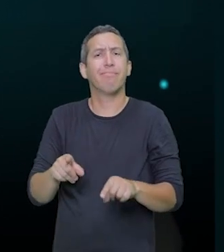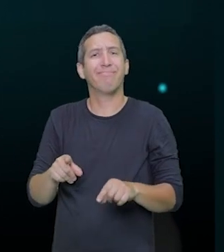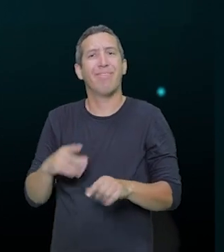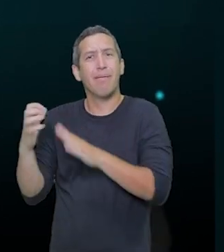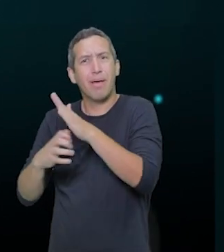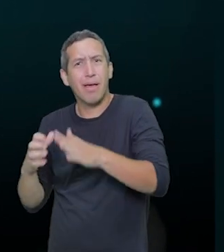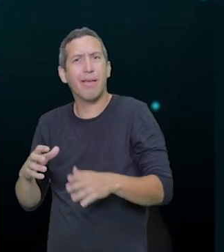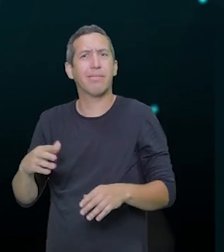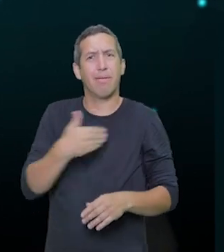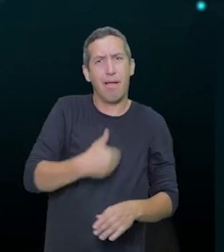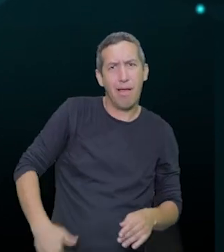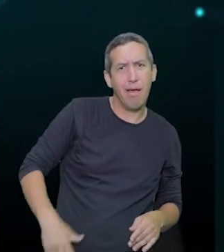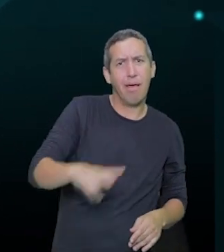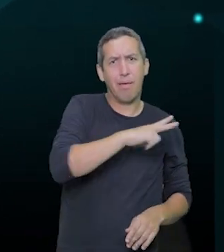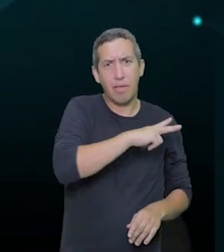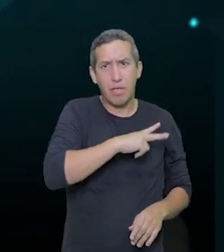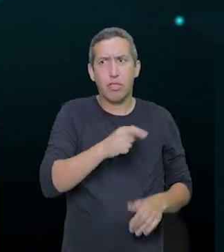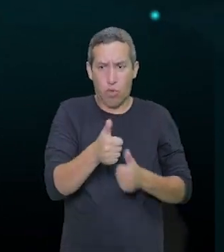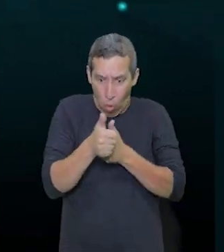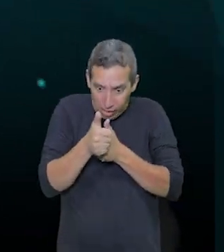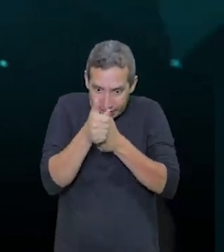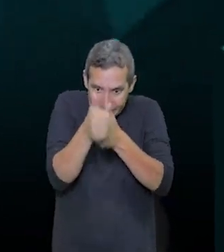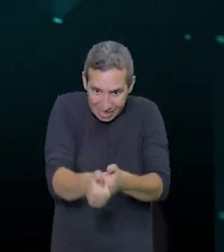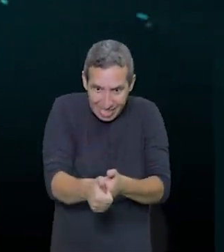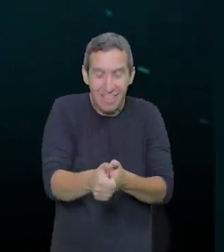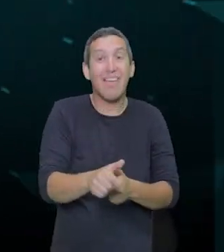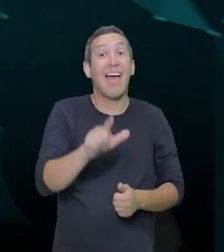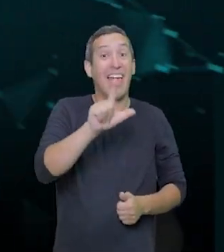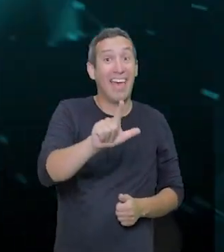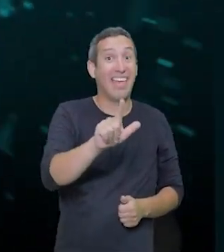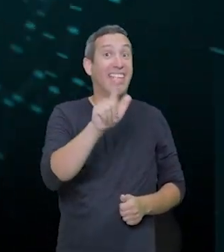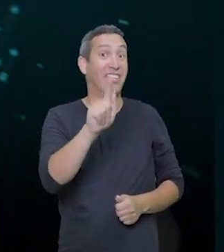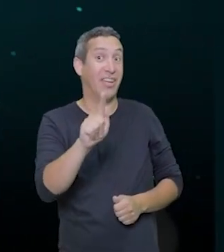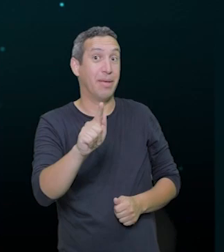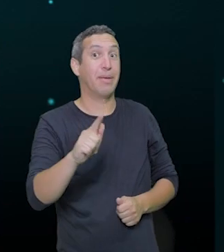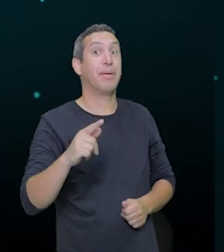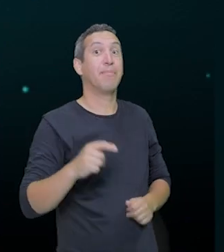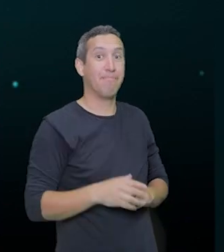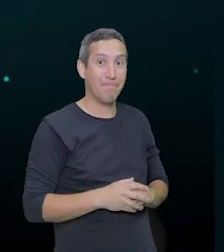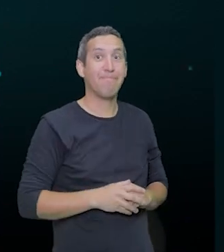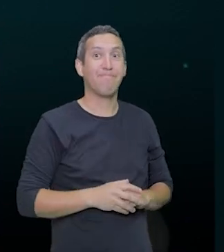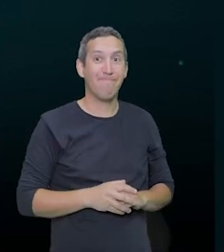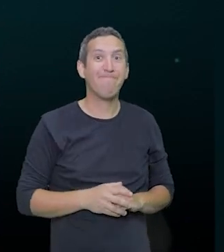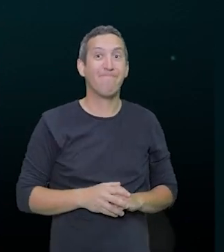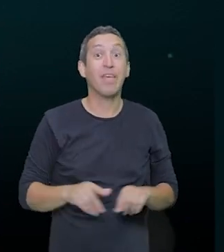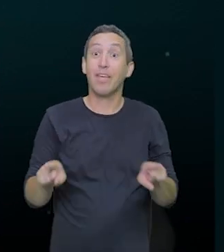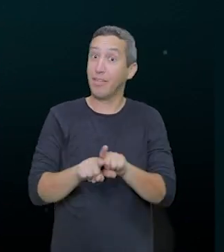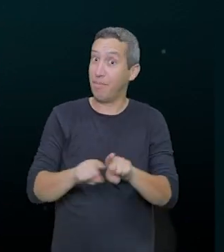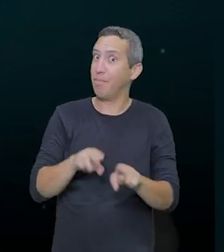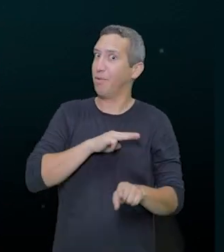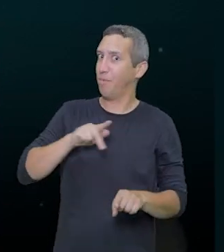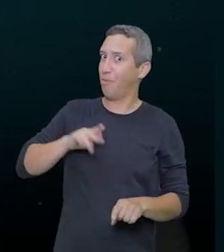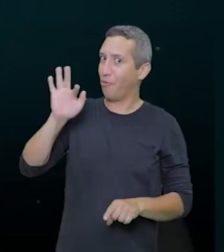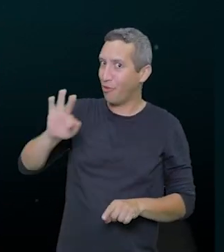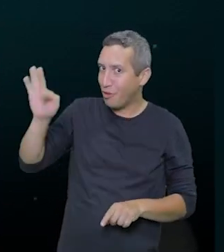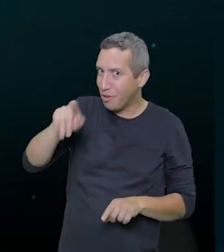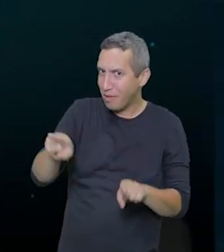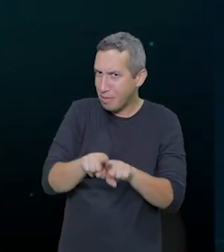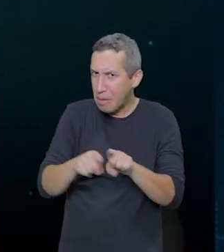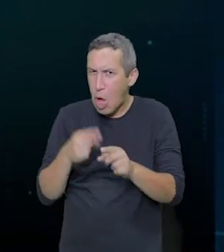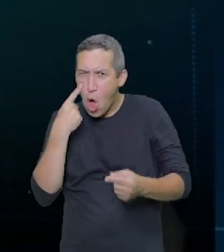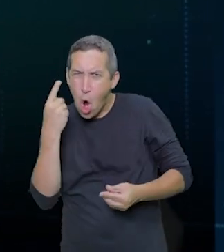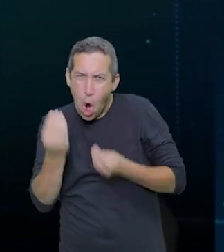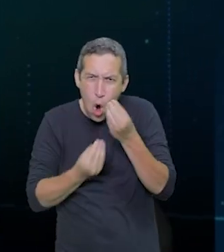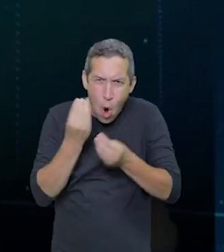estão se organizando para atender às exigências da LGPD. E o MPF também está empenhado nessa missão.